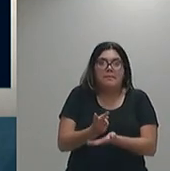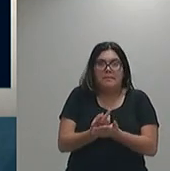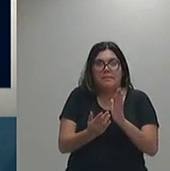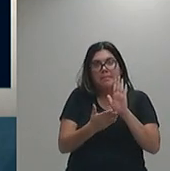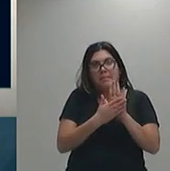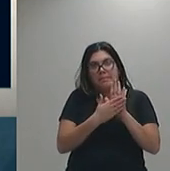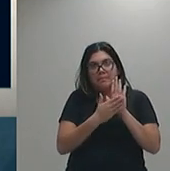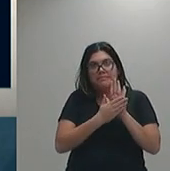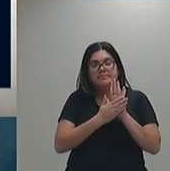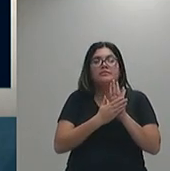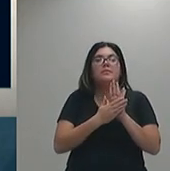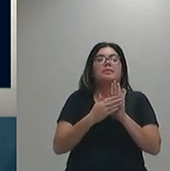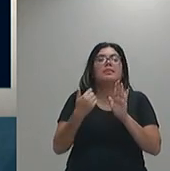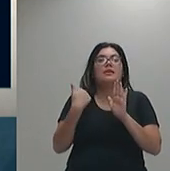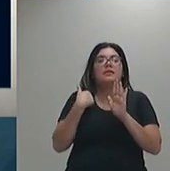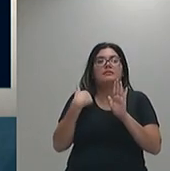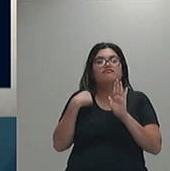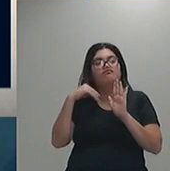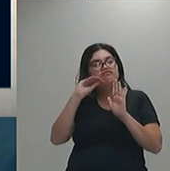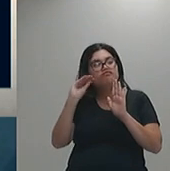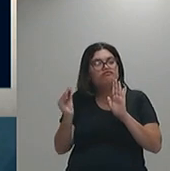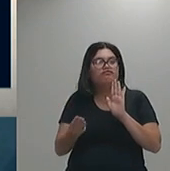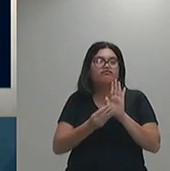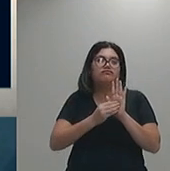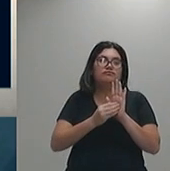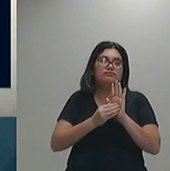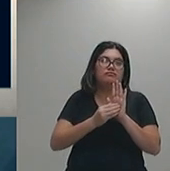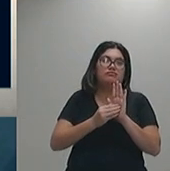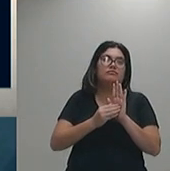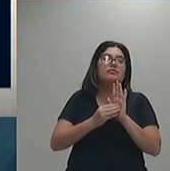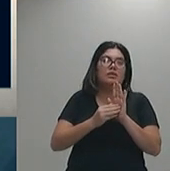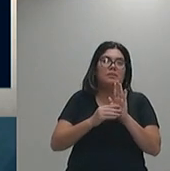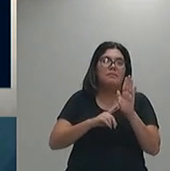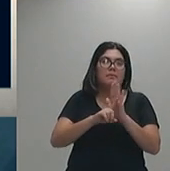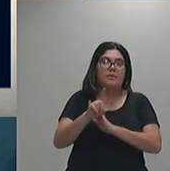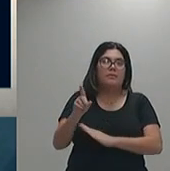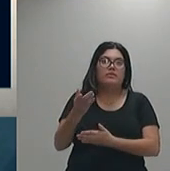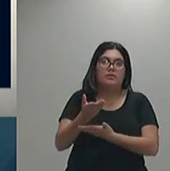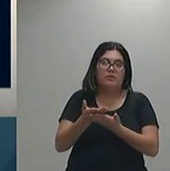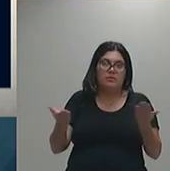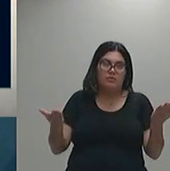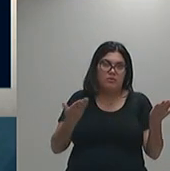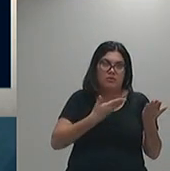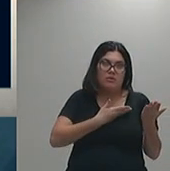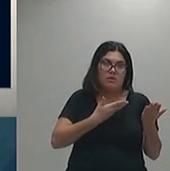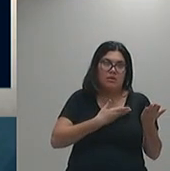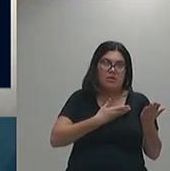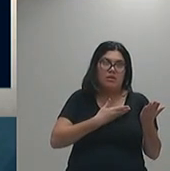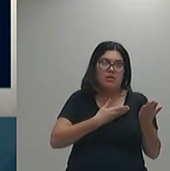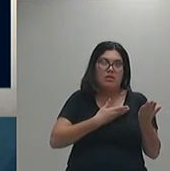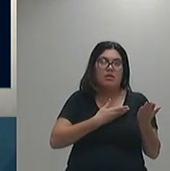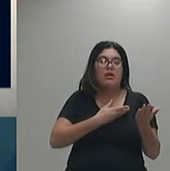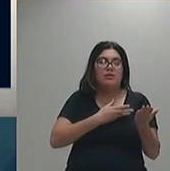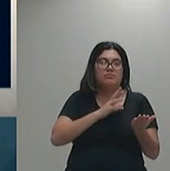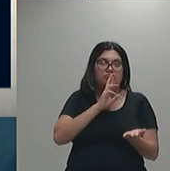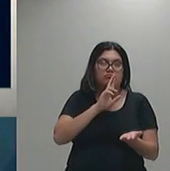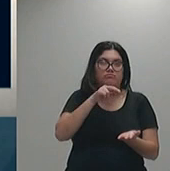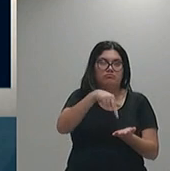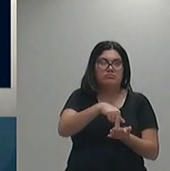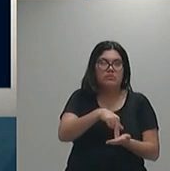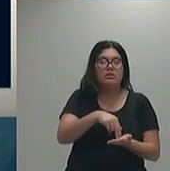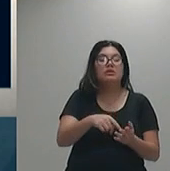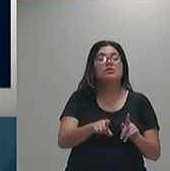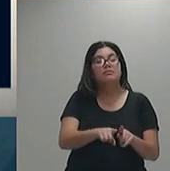e eu aqui submeto aos eminentes colegas a fixação invoco também os